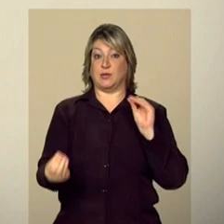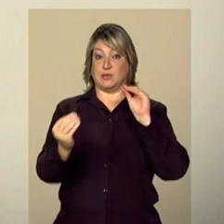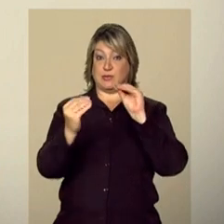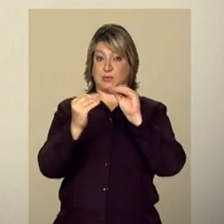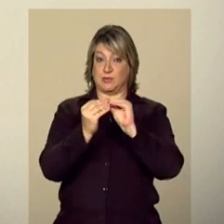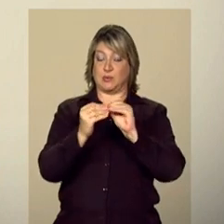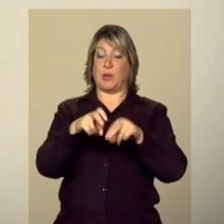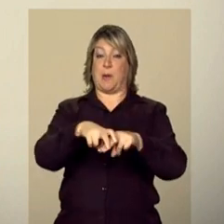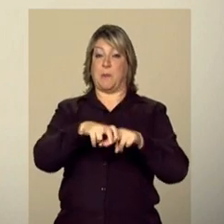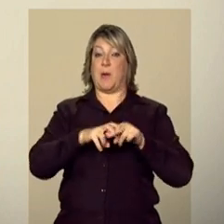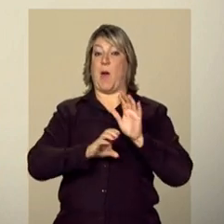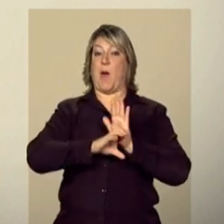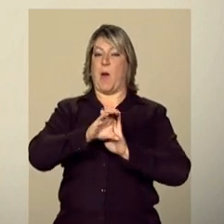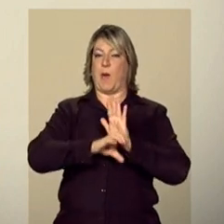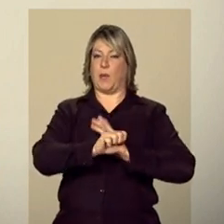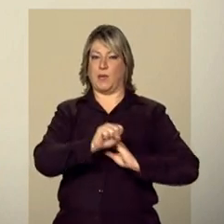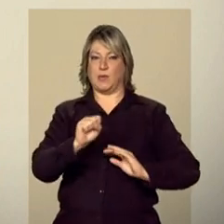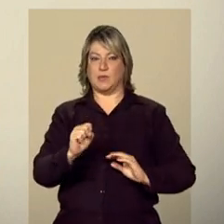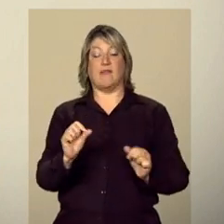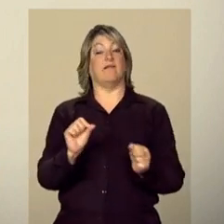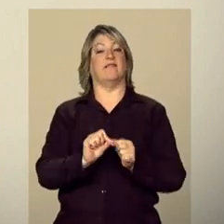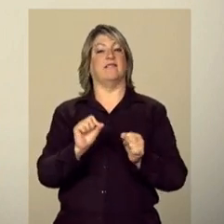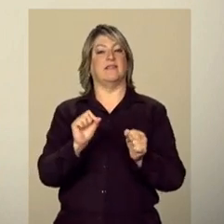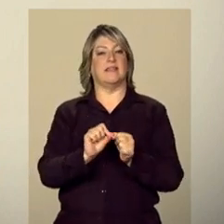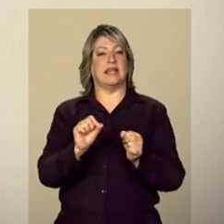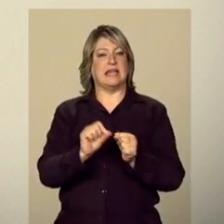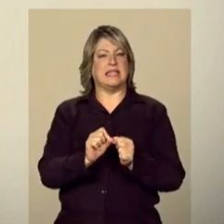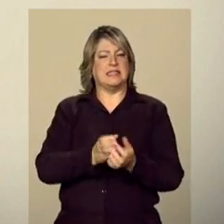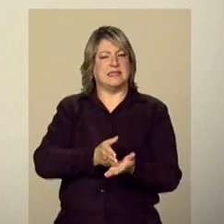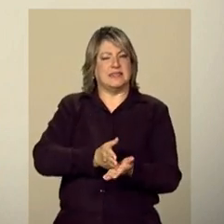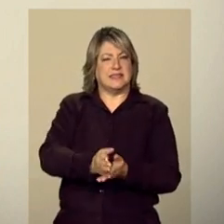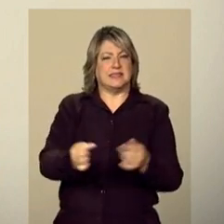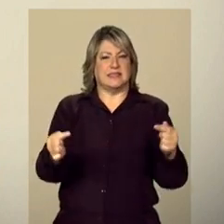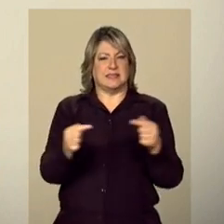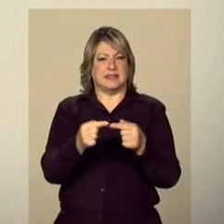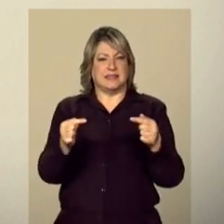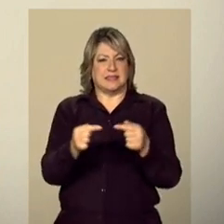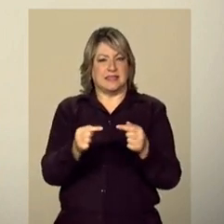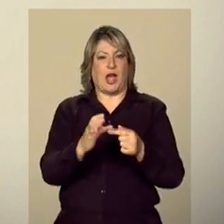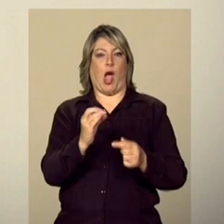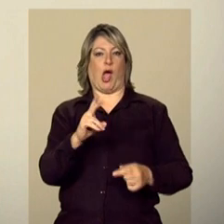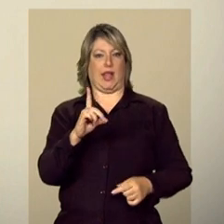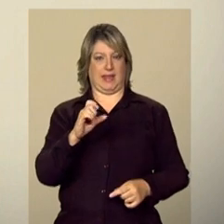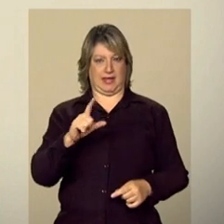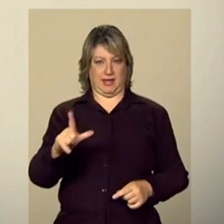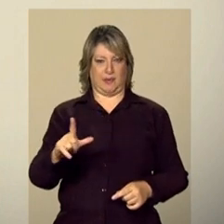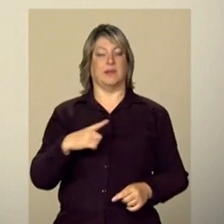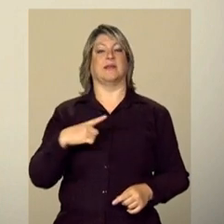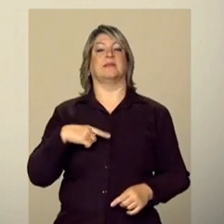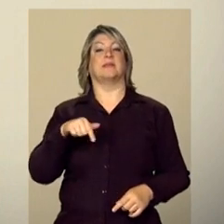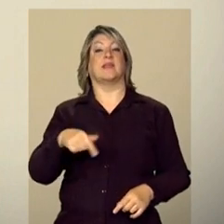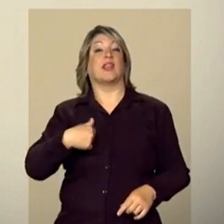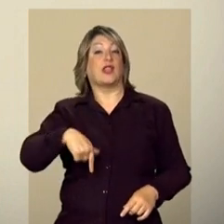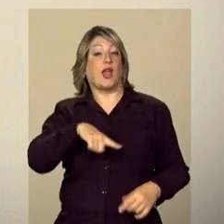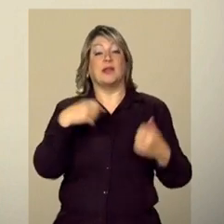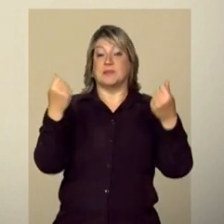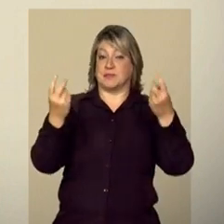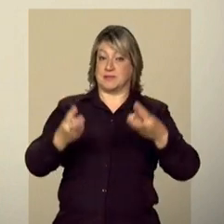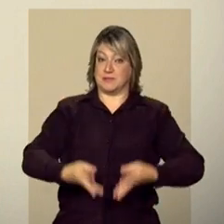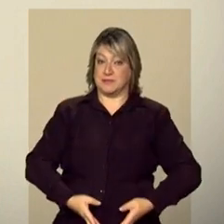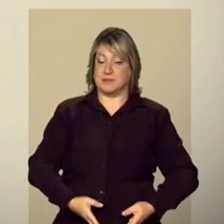pela constituição feita na linha Fiel na didática do cordel eis a nossa